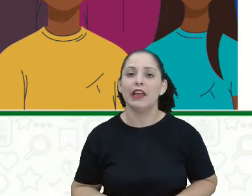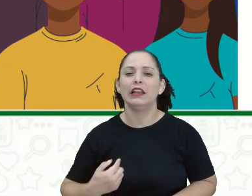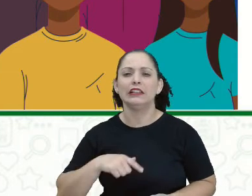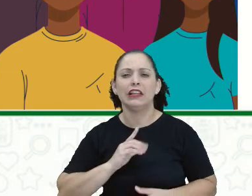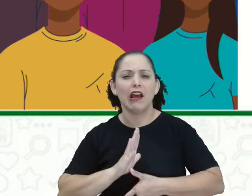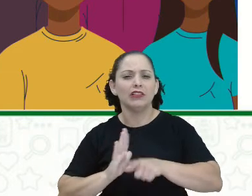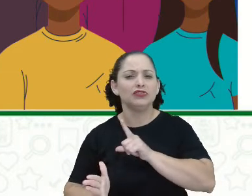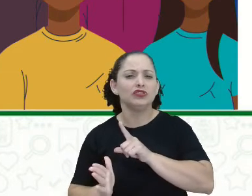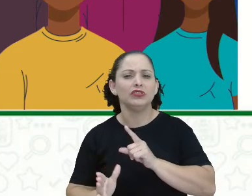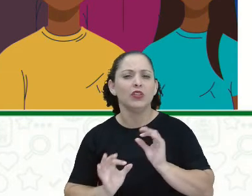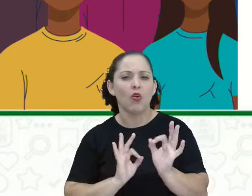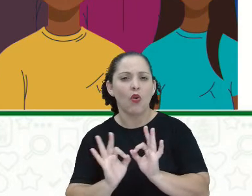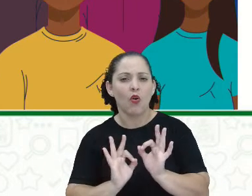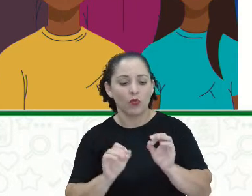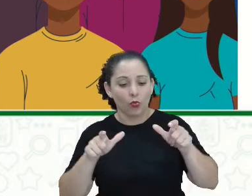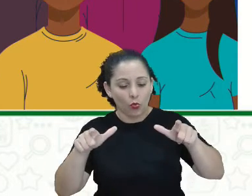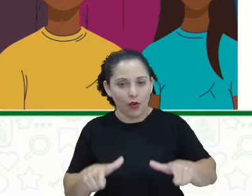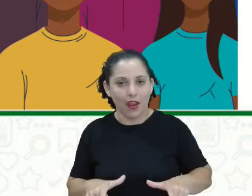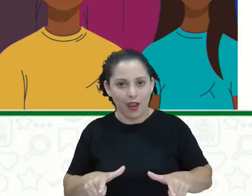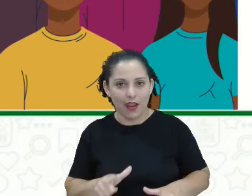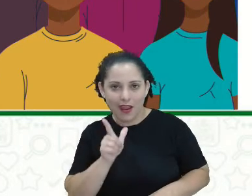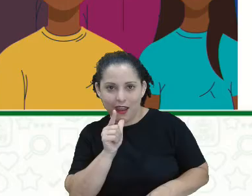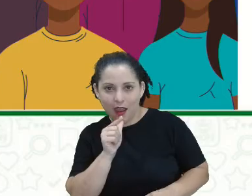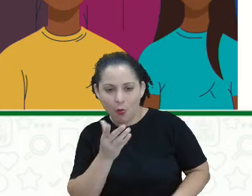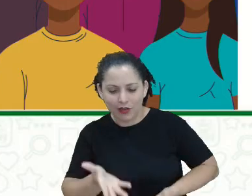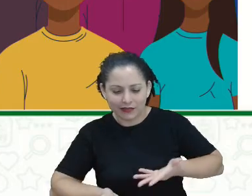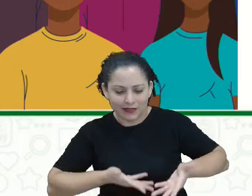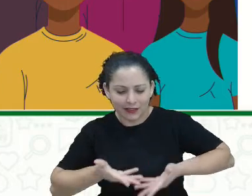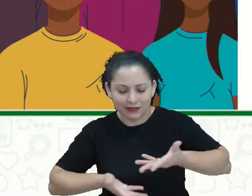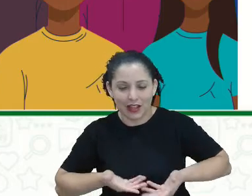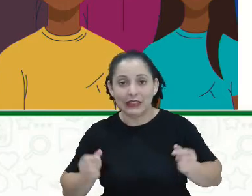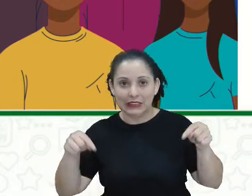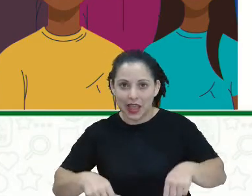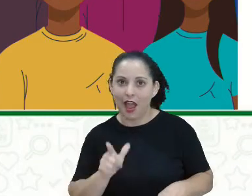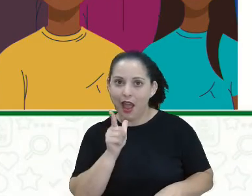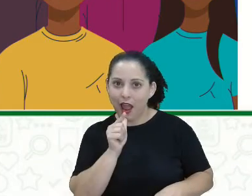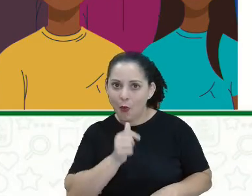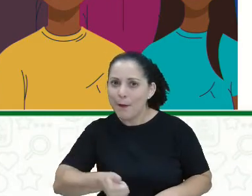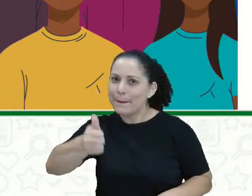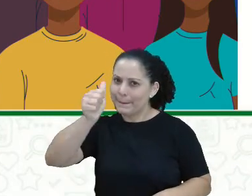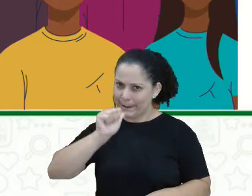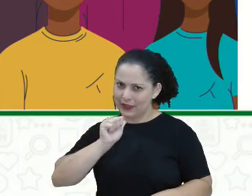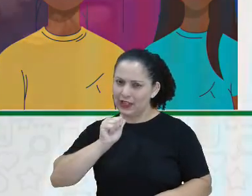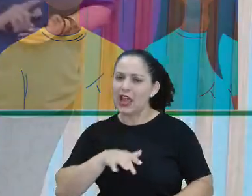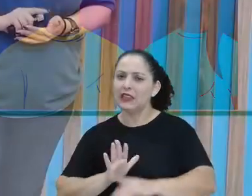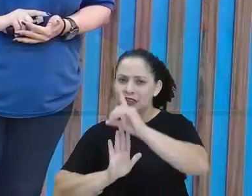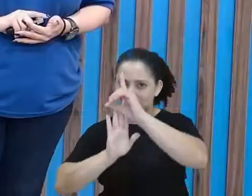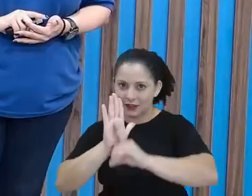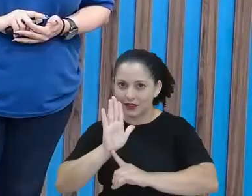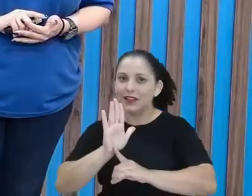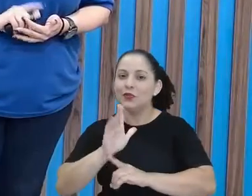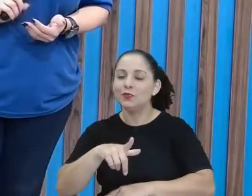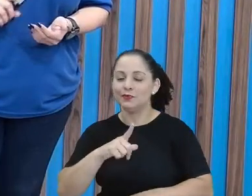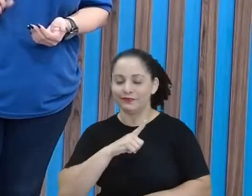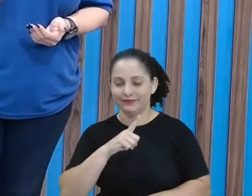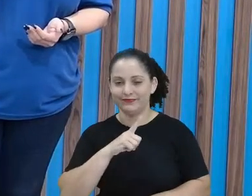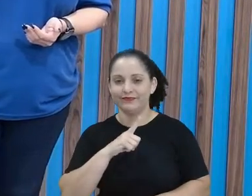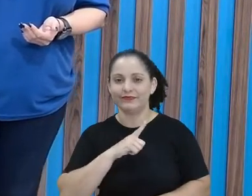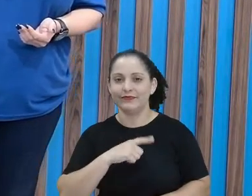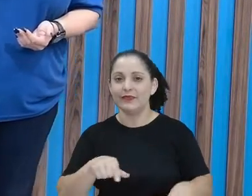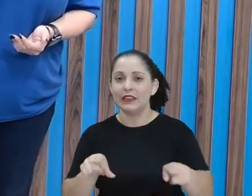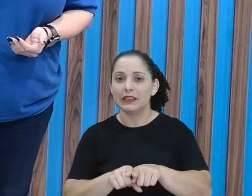tratamento de água. E água potável é direito de todo cidadão. Não só direito de todo cidadão,